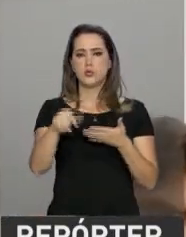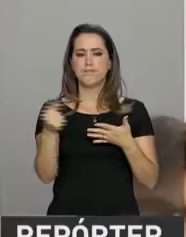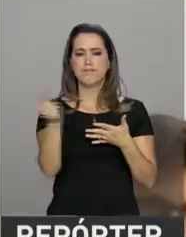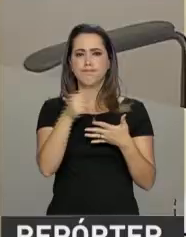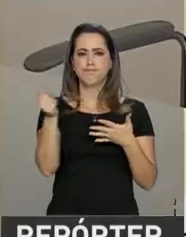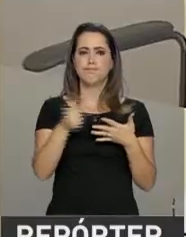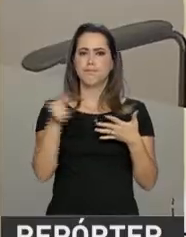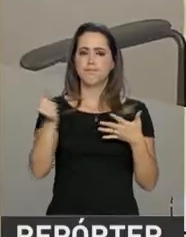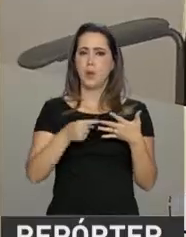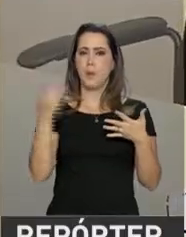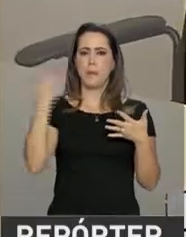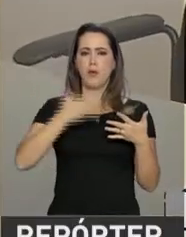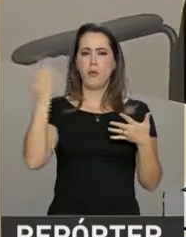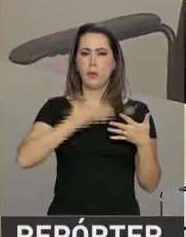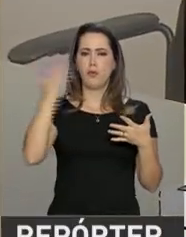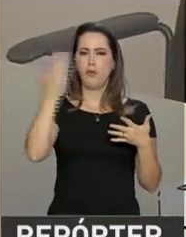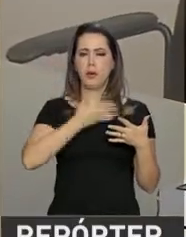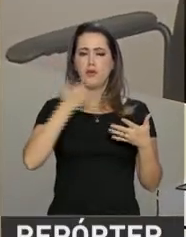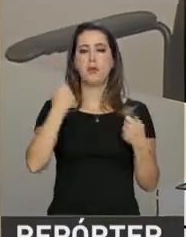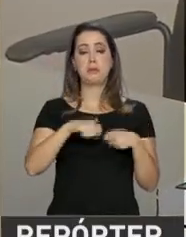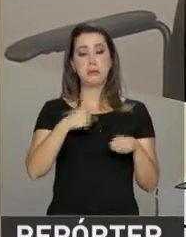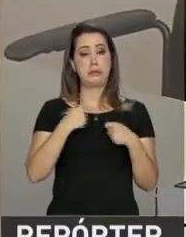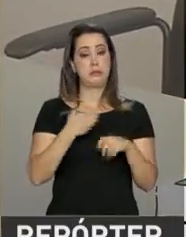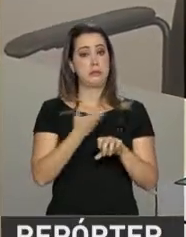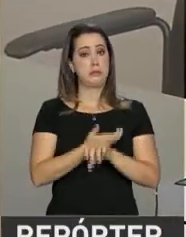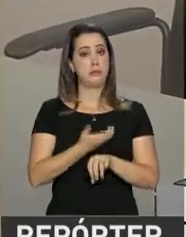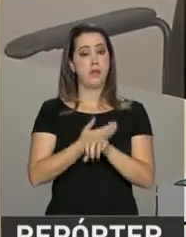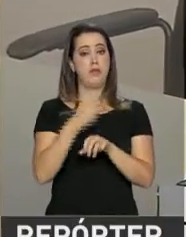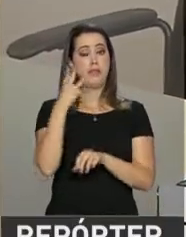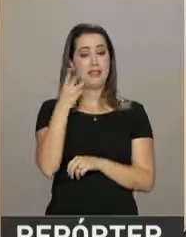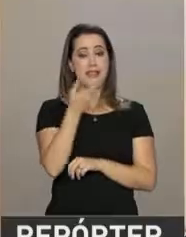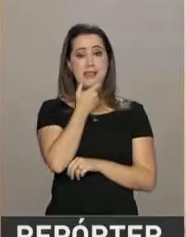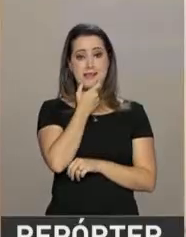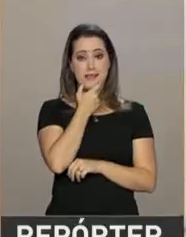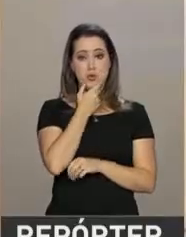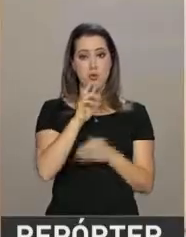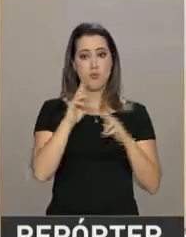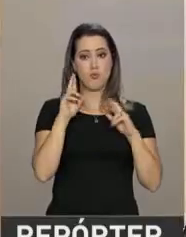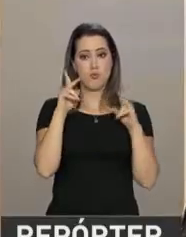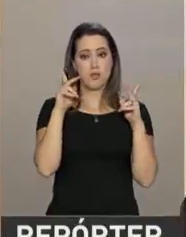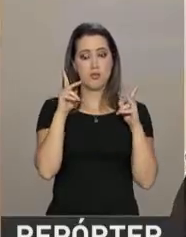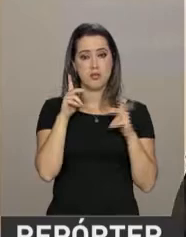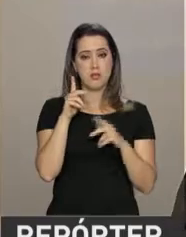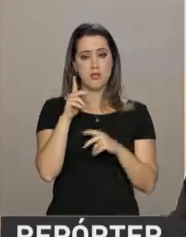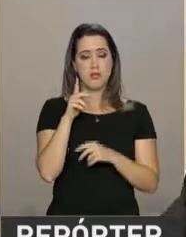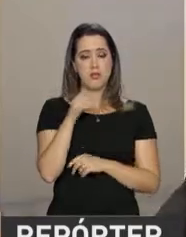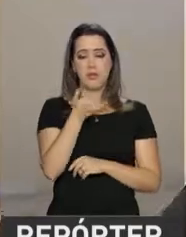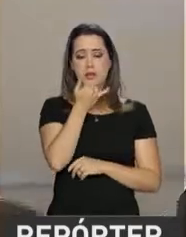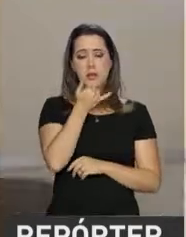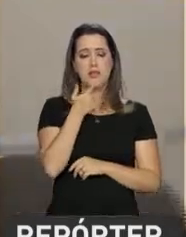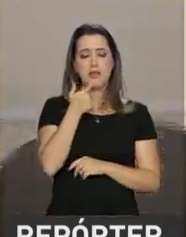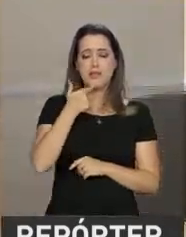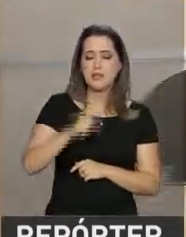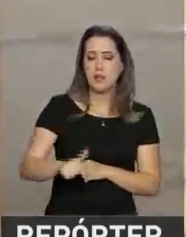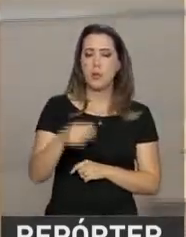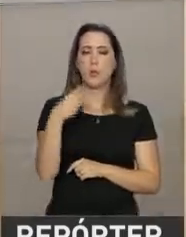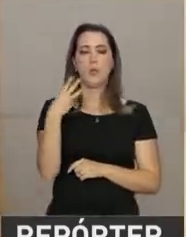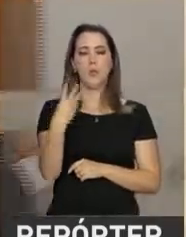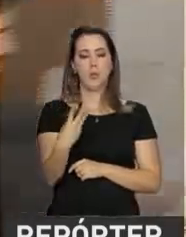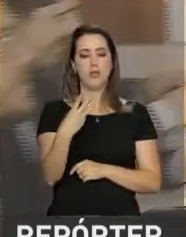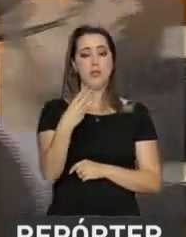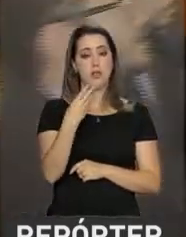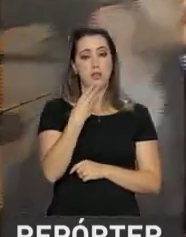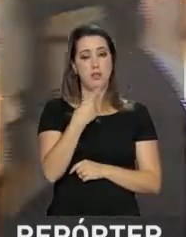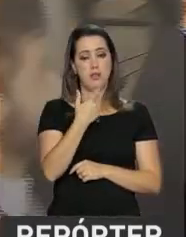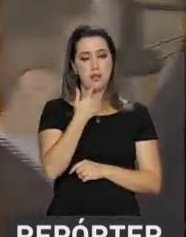que exige conhecimentos específicos e tem provas em 3 idiomas, ficam a cargo do Instituto Rio Branco, órgão que tem no